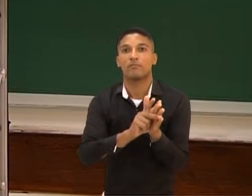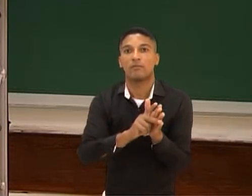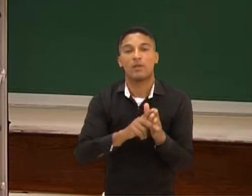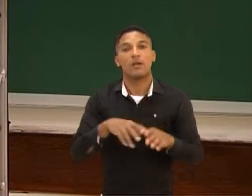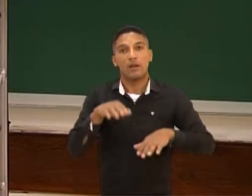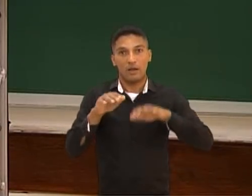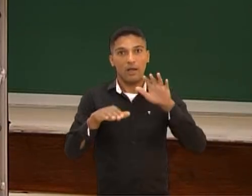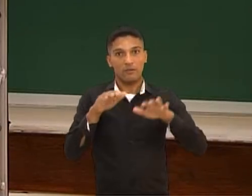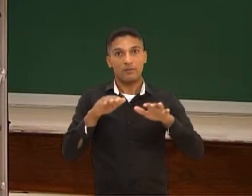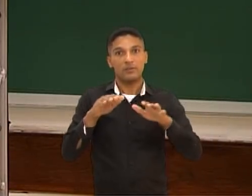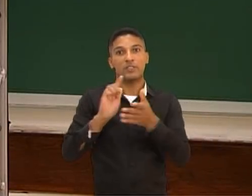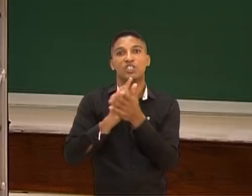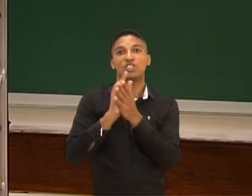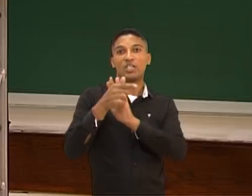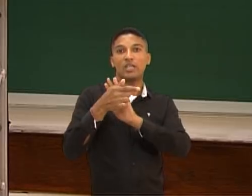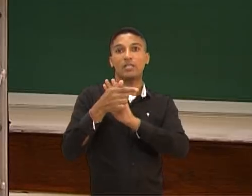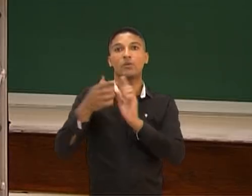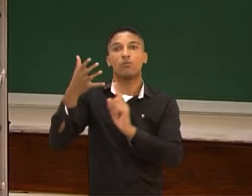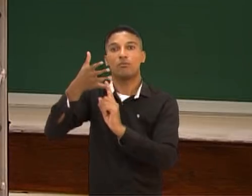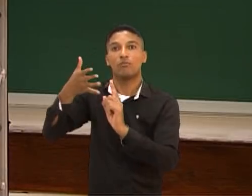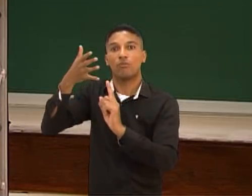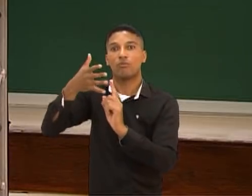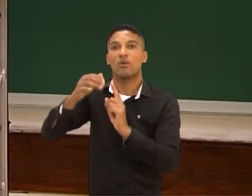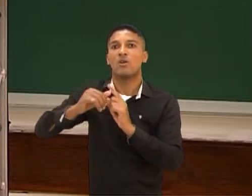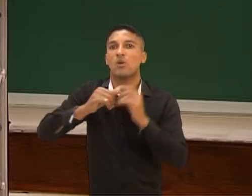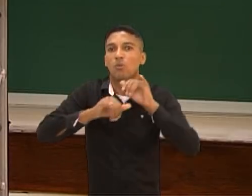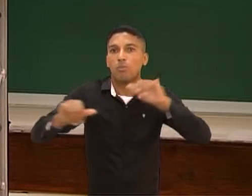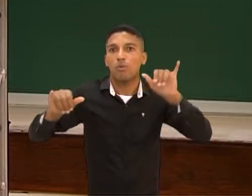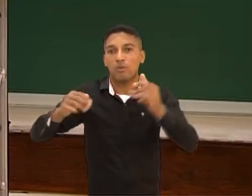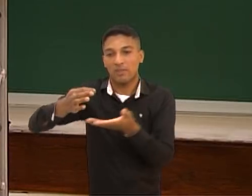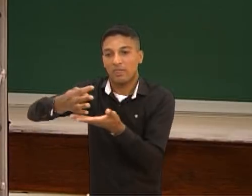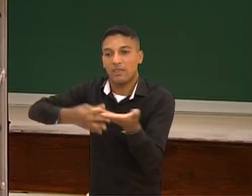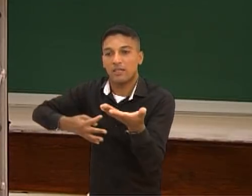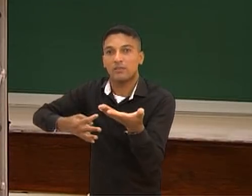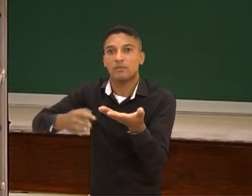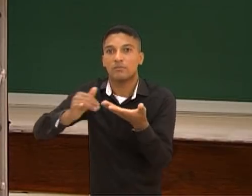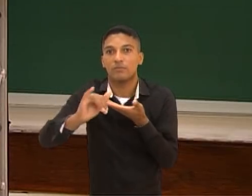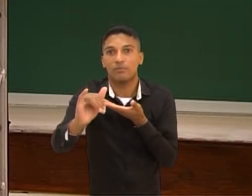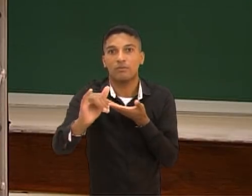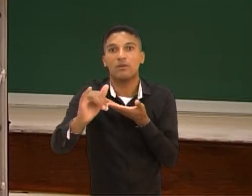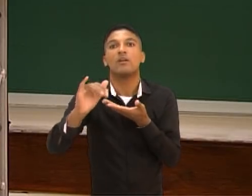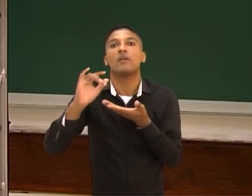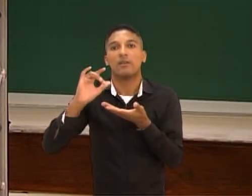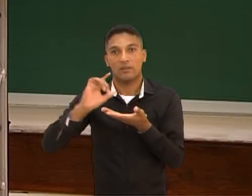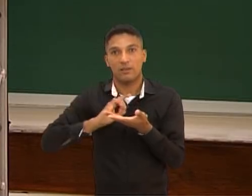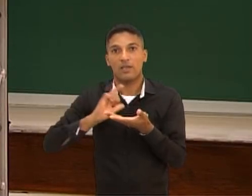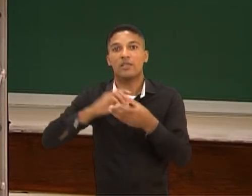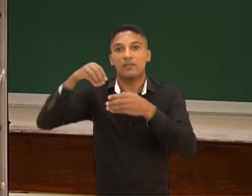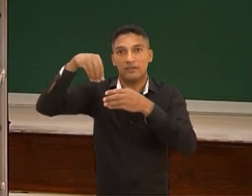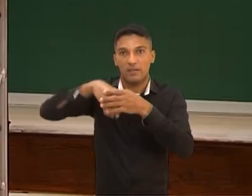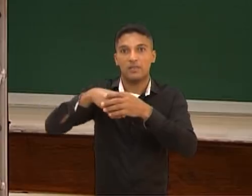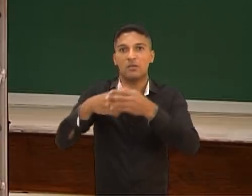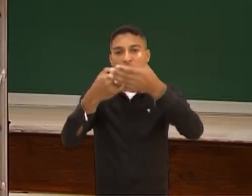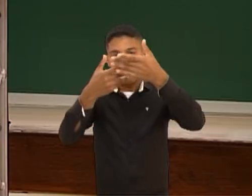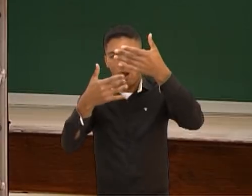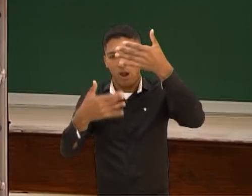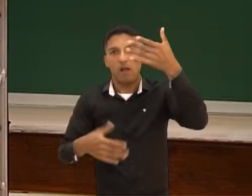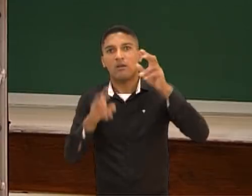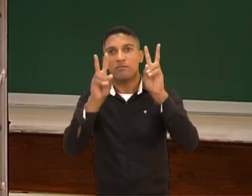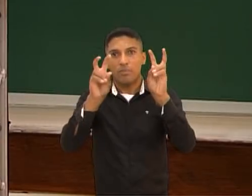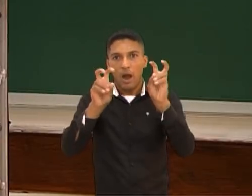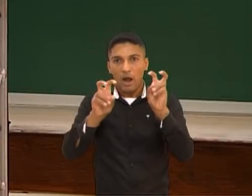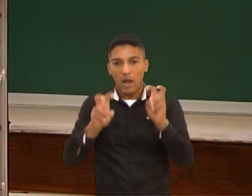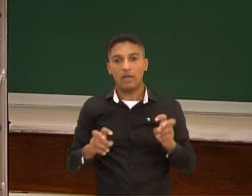encontrar vários gêneros discursivos dentro de um outro gênero maior ali que predomina. Né? Determinados elementos